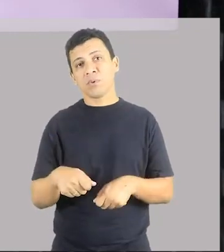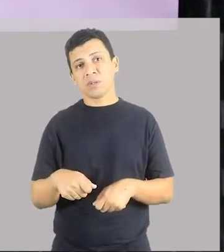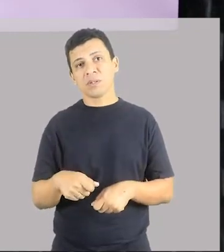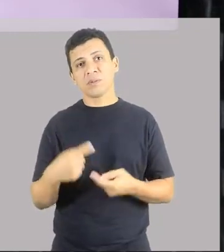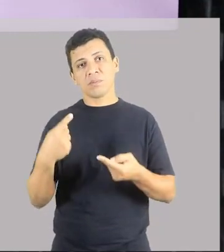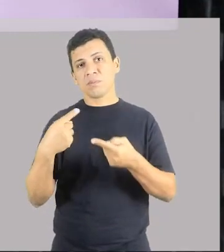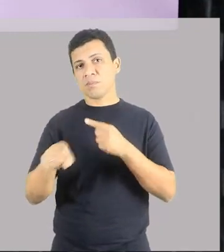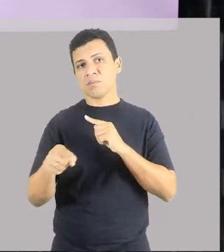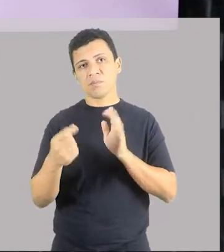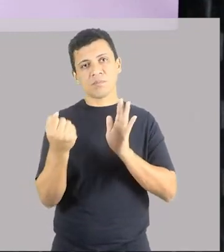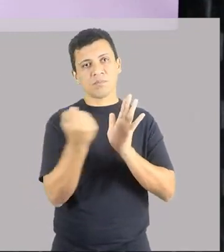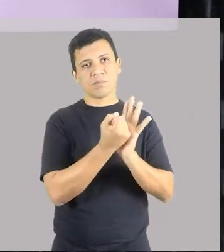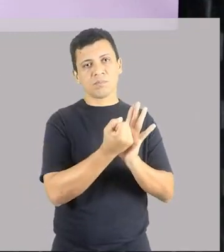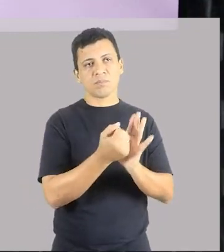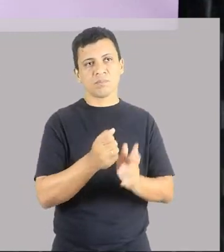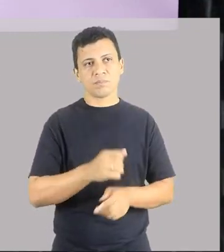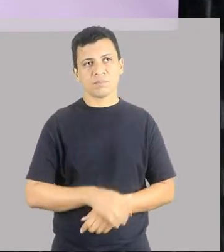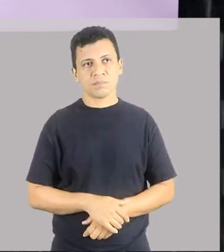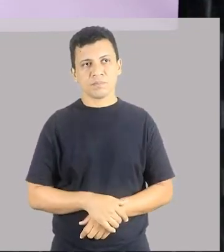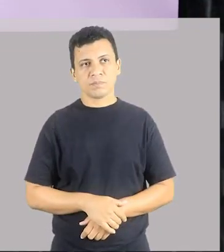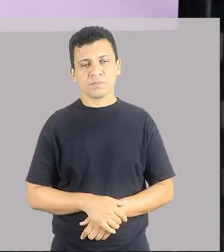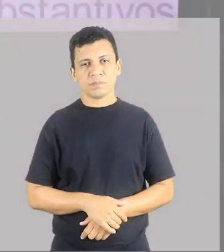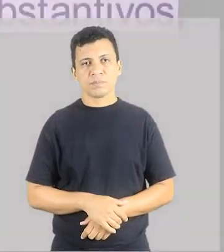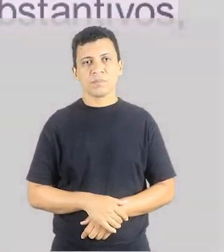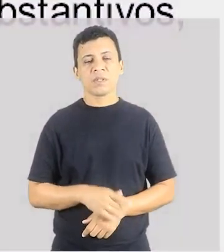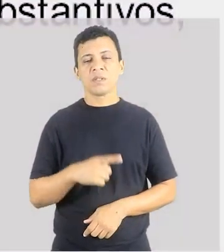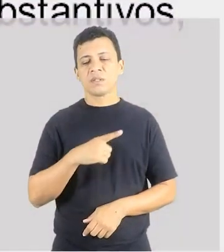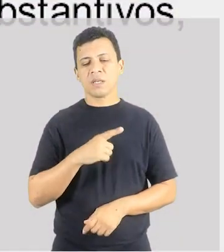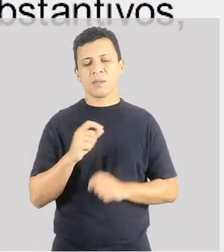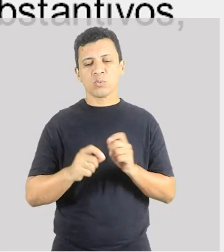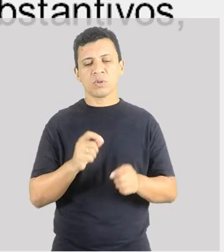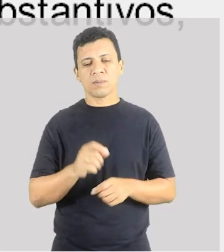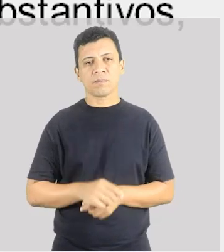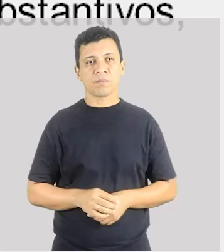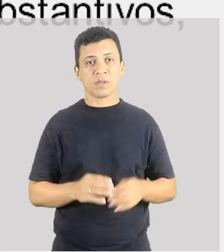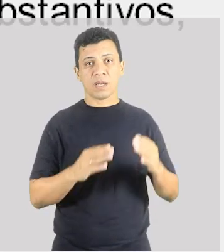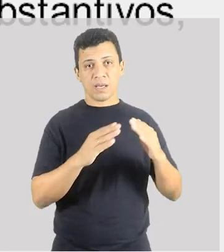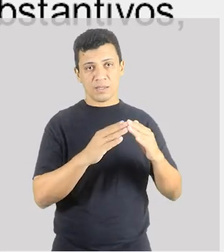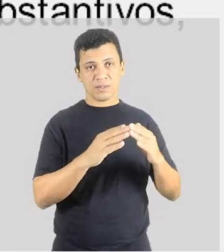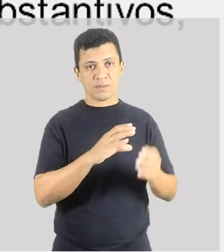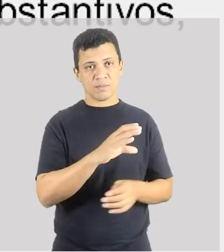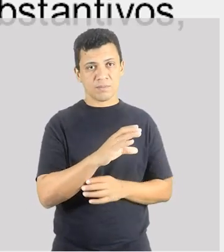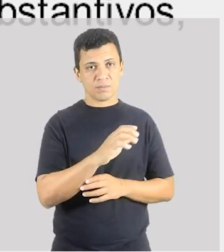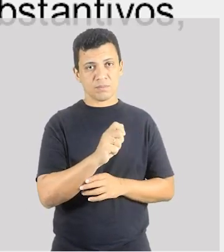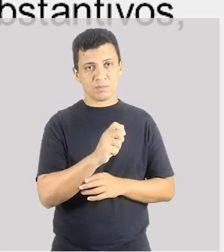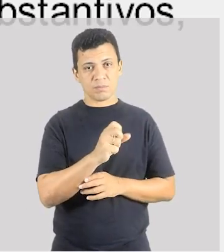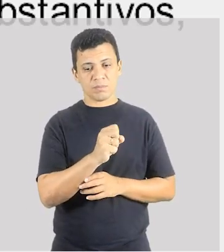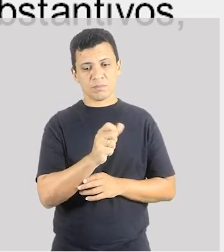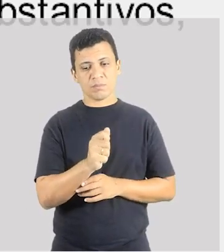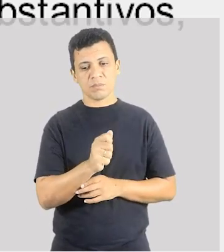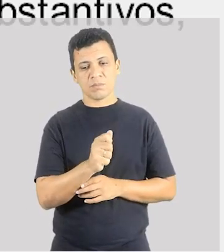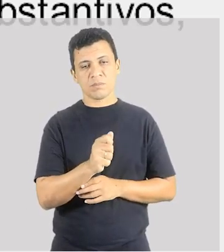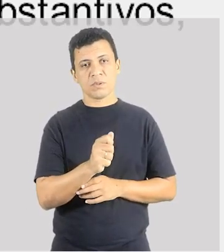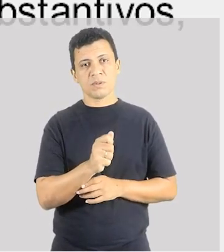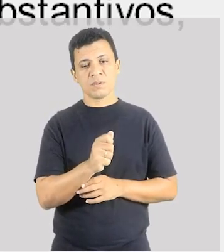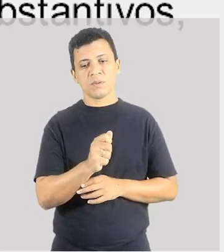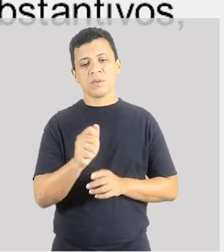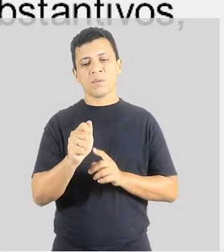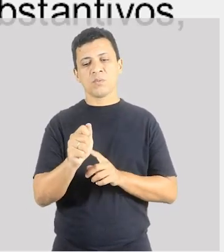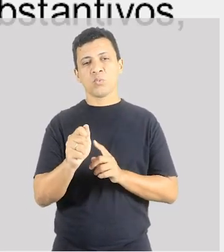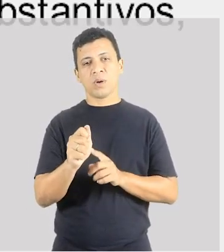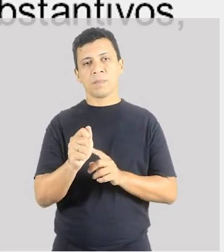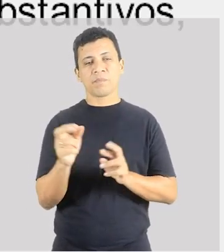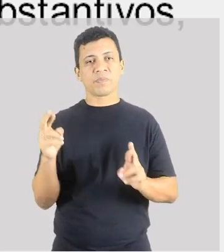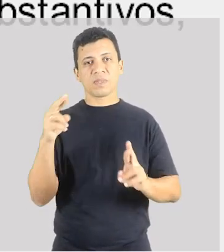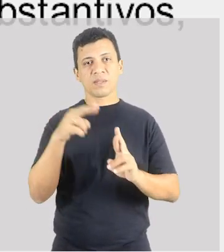forma não marcada então nós teríamos aqui na na associação por exemplo de casa nós temos o a fazendo